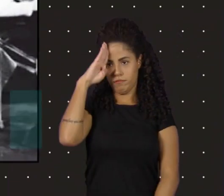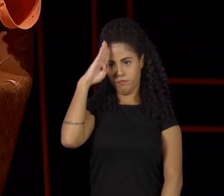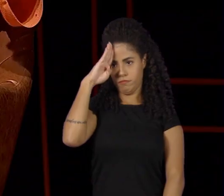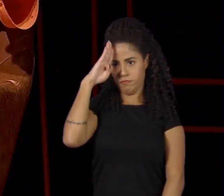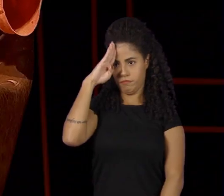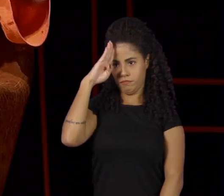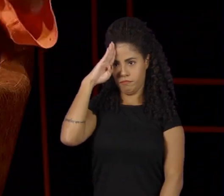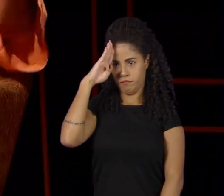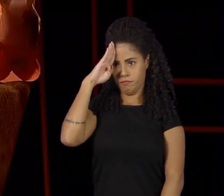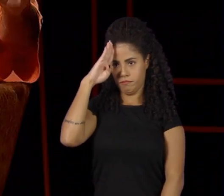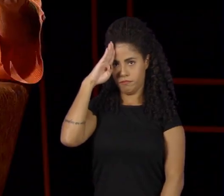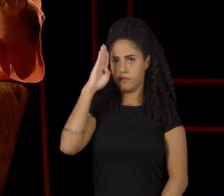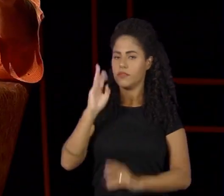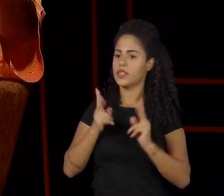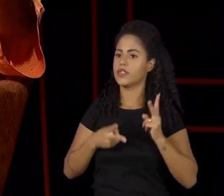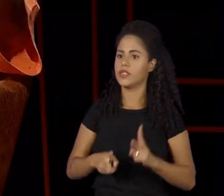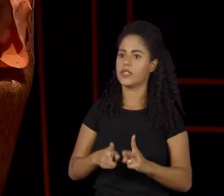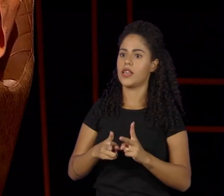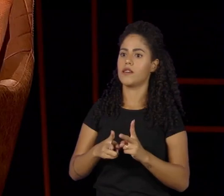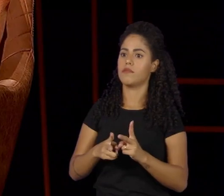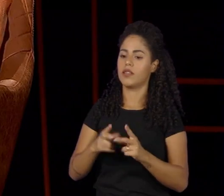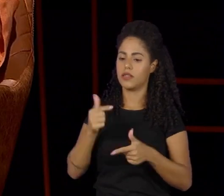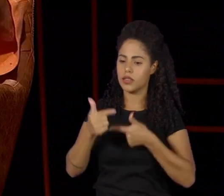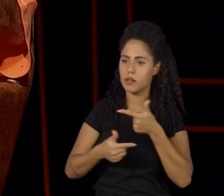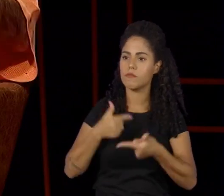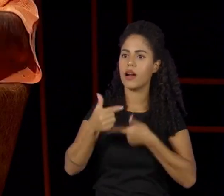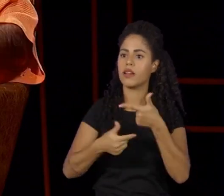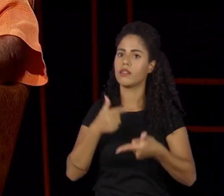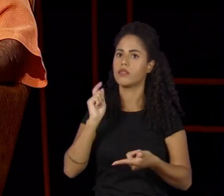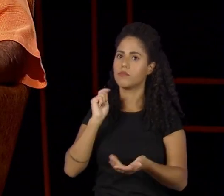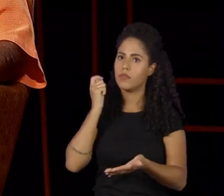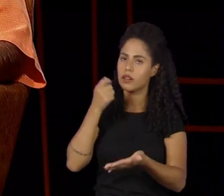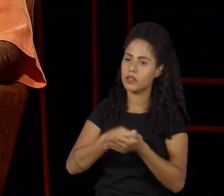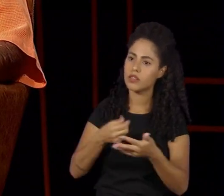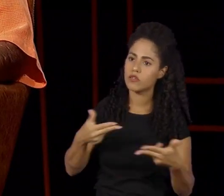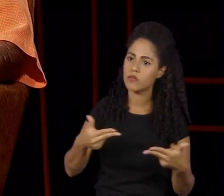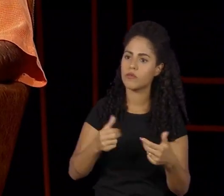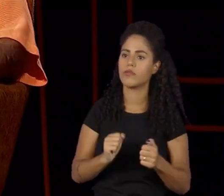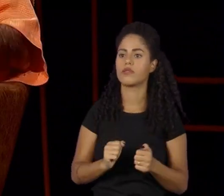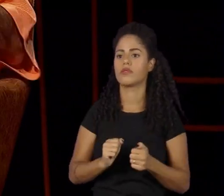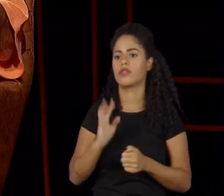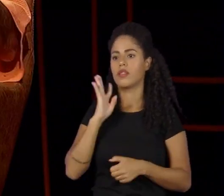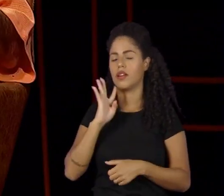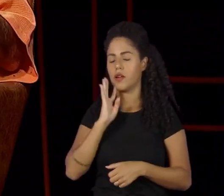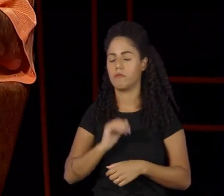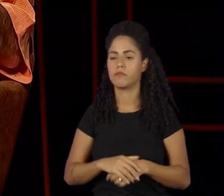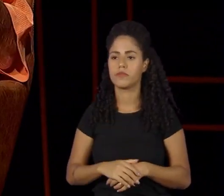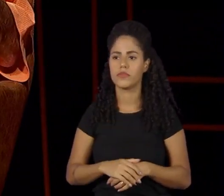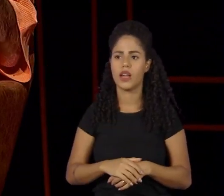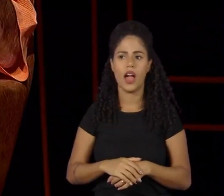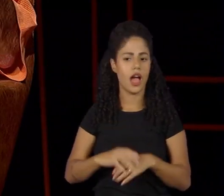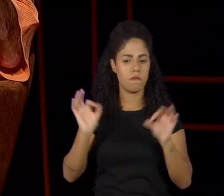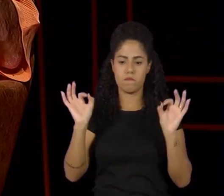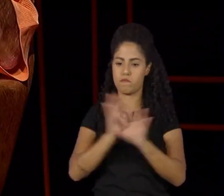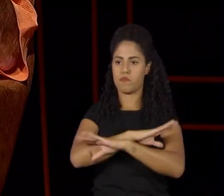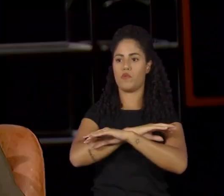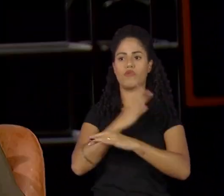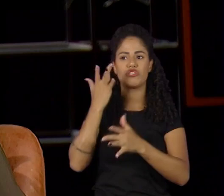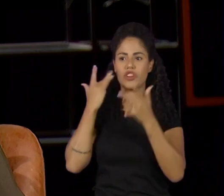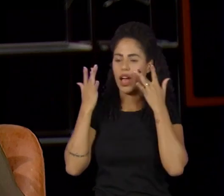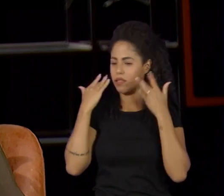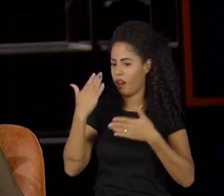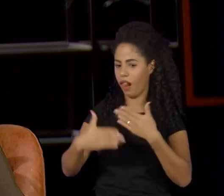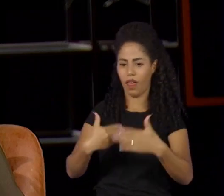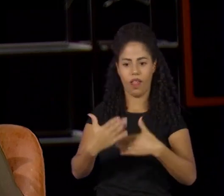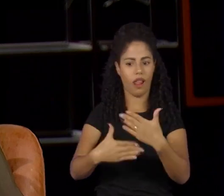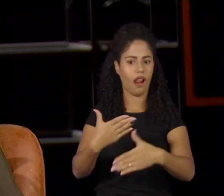na quarta fila, mas estava empregado. Estava pagando a pensão, né? Aí daí pronto, cara. Aí só foi teatro, só foi